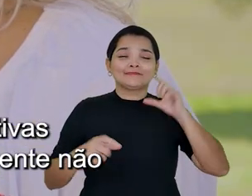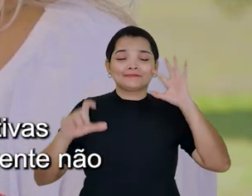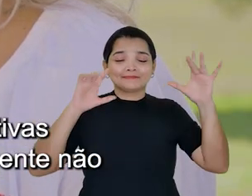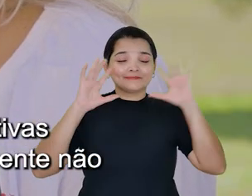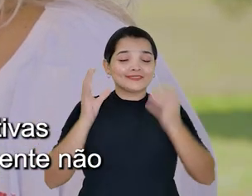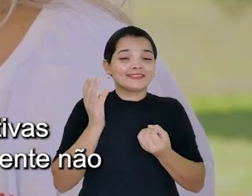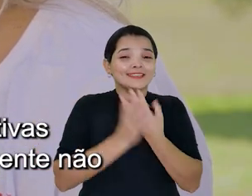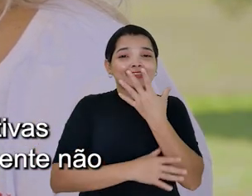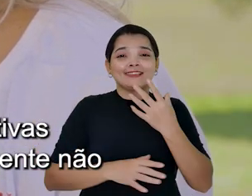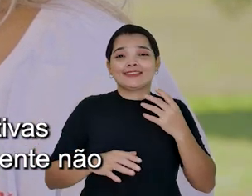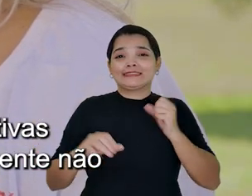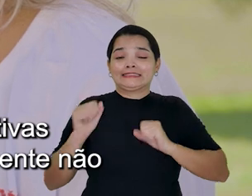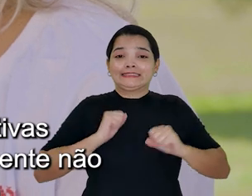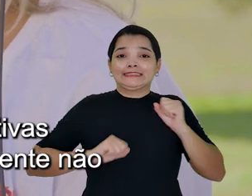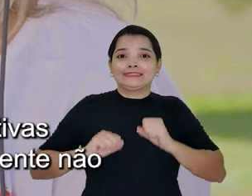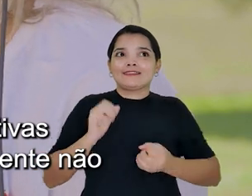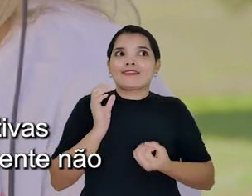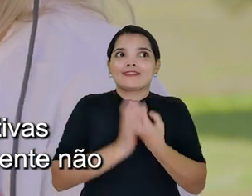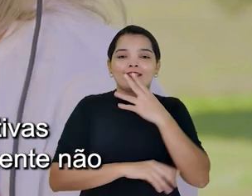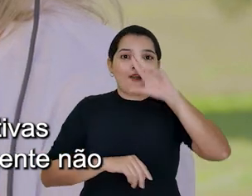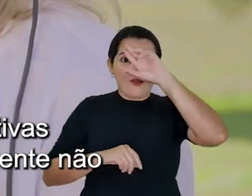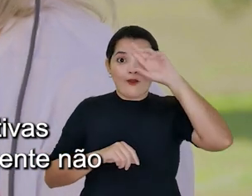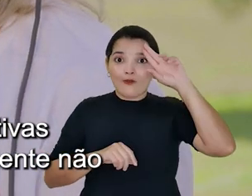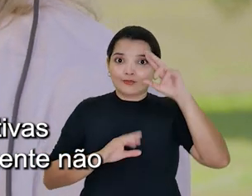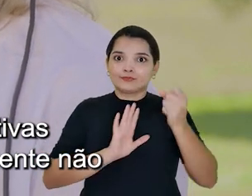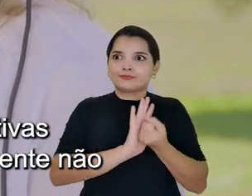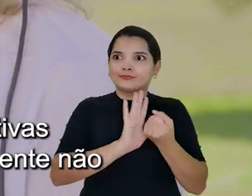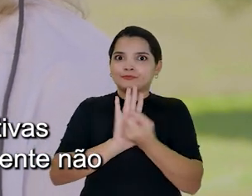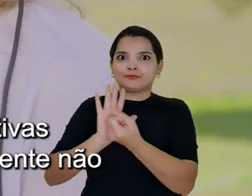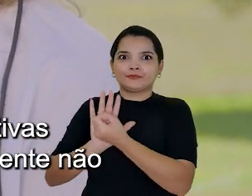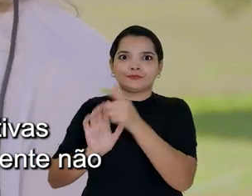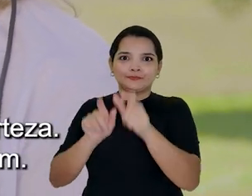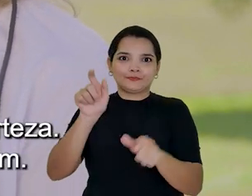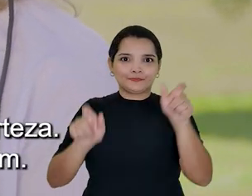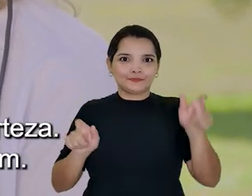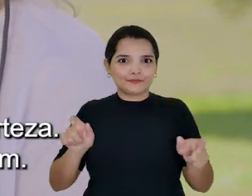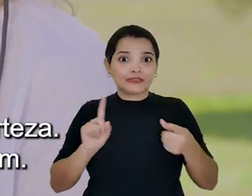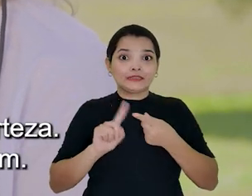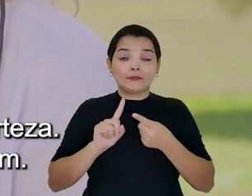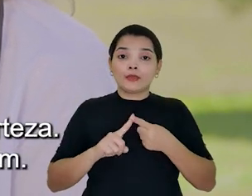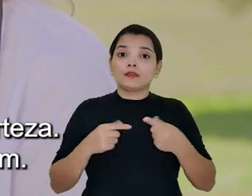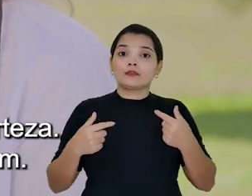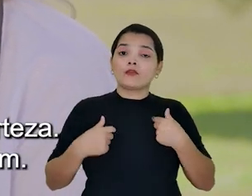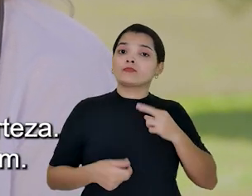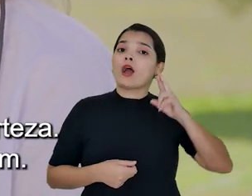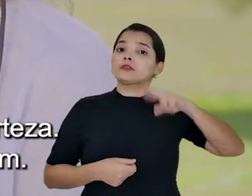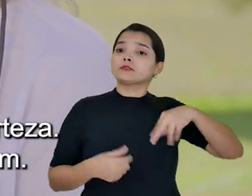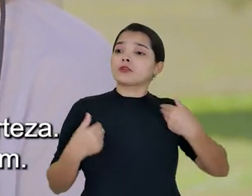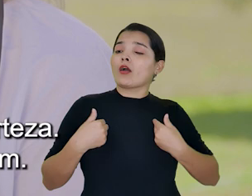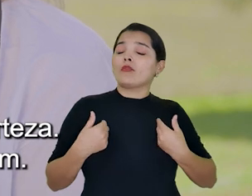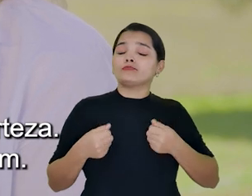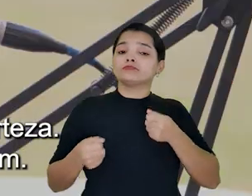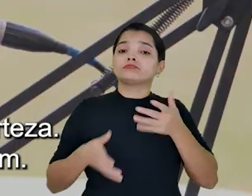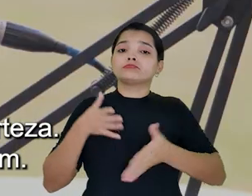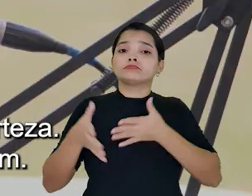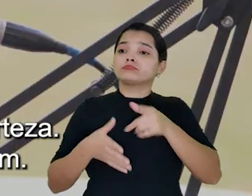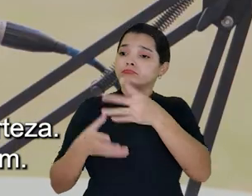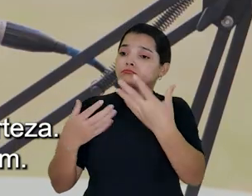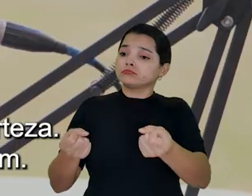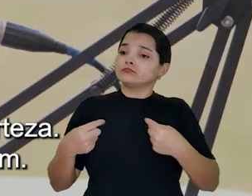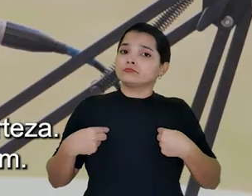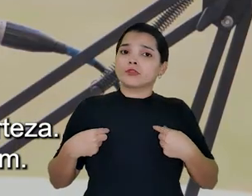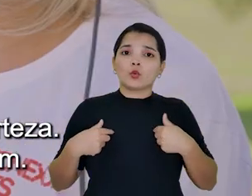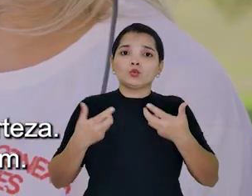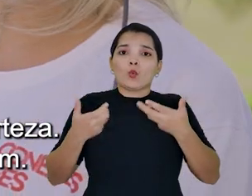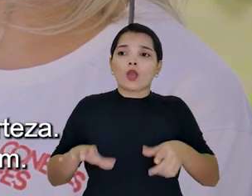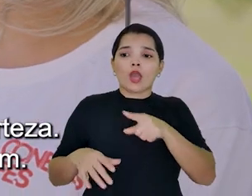pessoas a gente cria expectativas a gente quer confirmar os nossos argumentos não se quer não quer ser contrariado é ou não é com certeza é